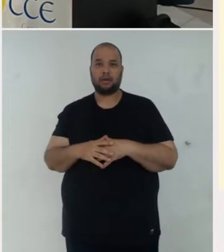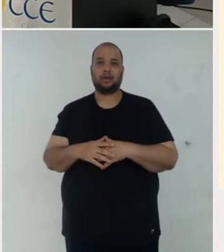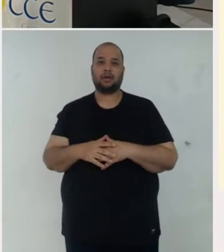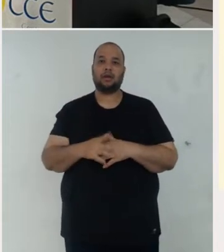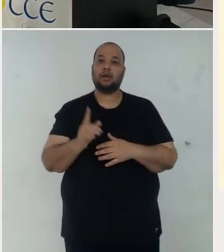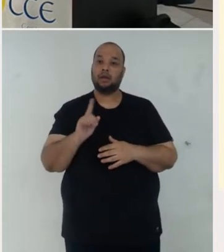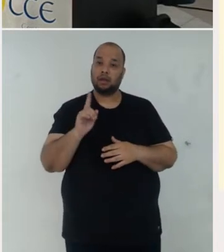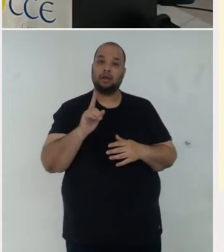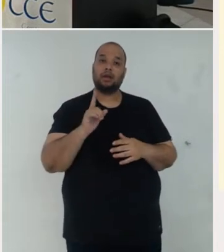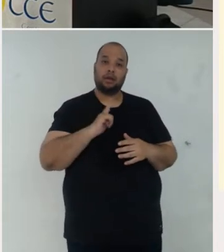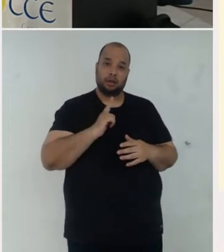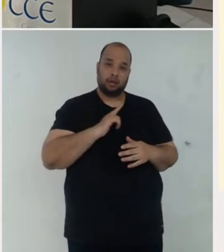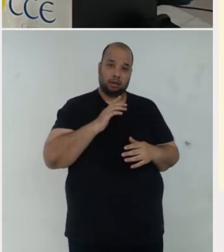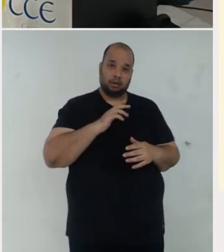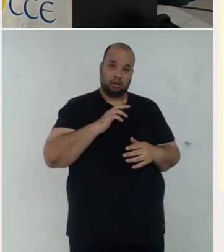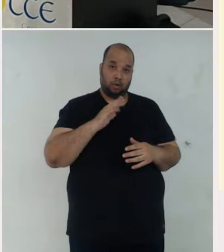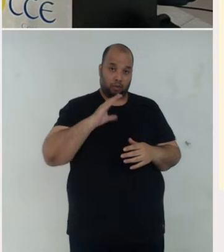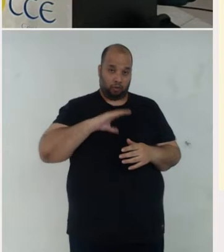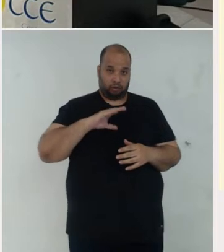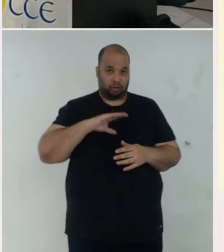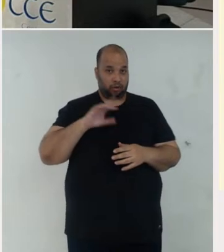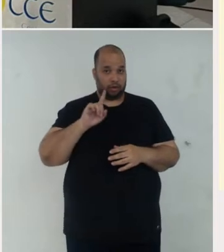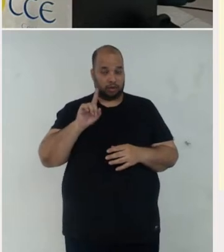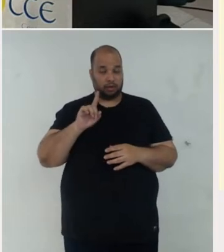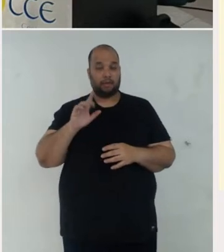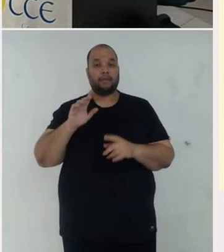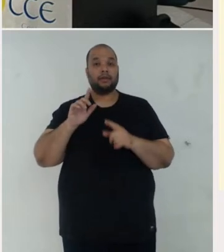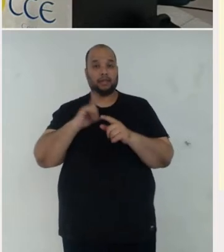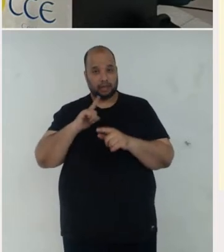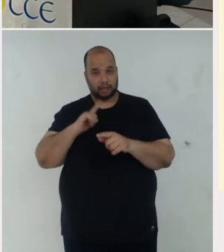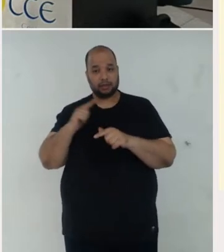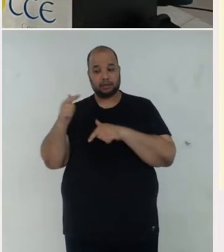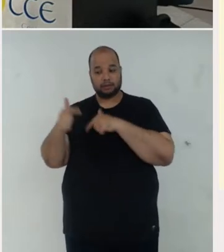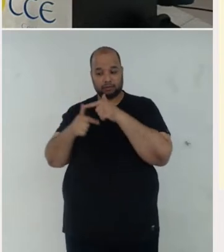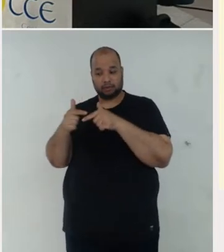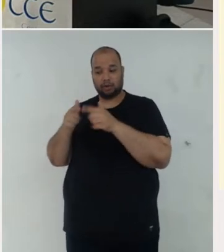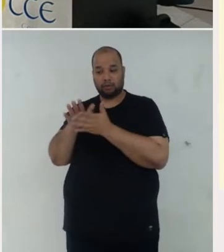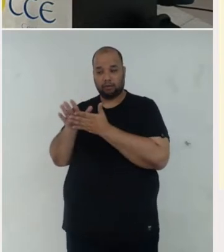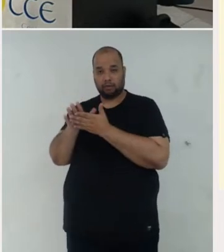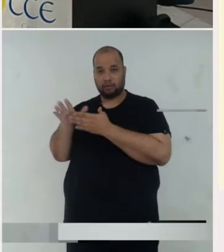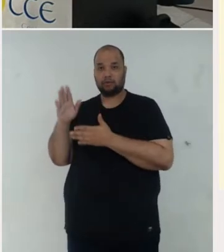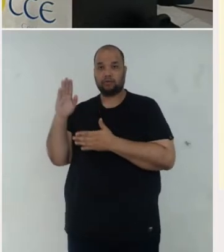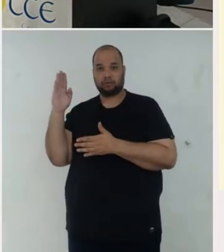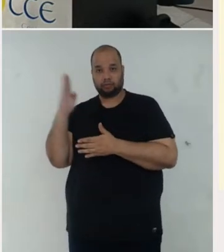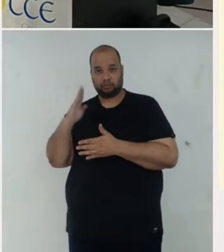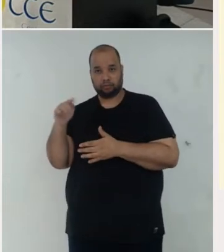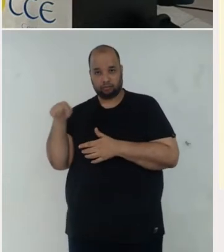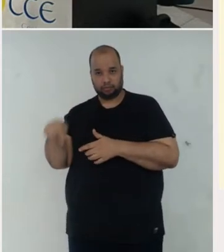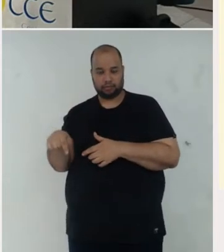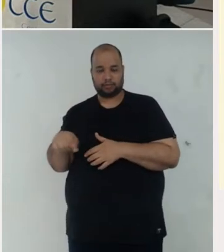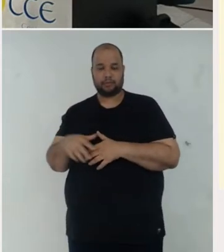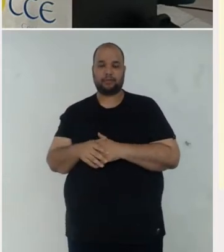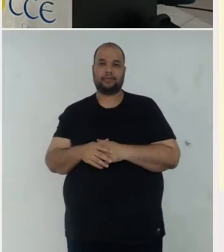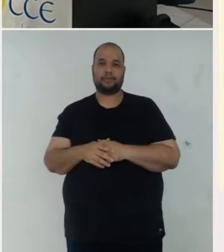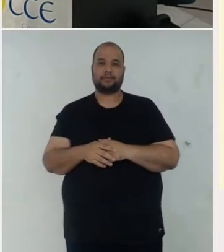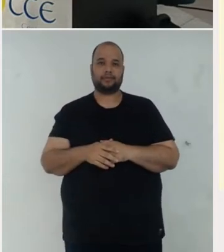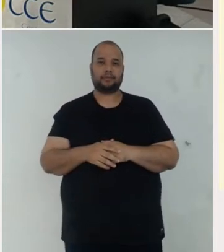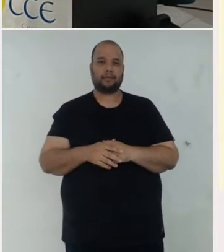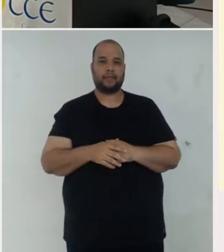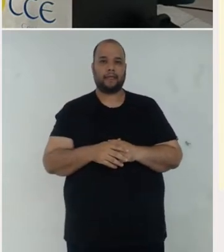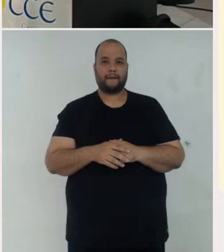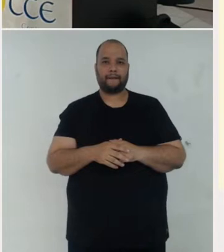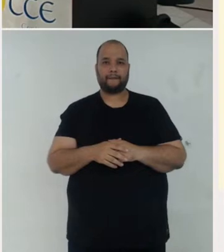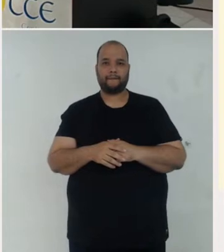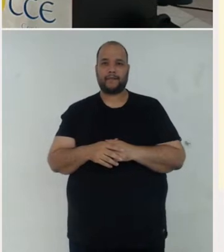tem alguns que trabalham em Portugal, né, e em outros países, e estavam fora do escopo. No início também, em função